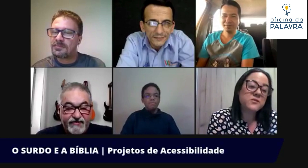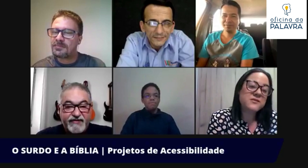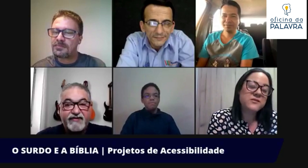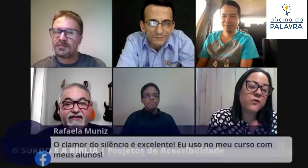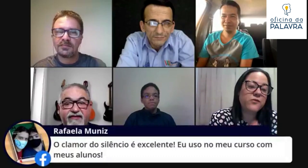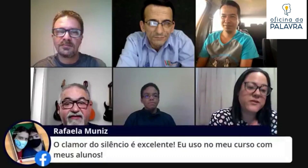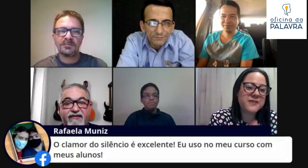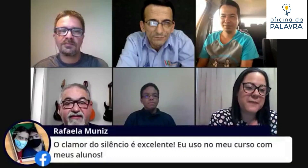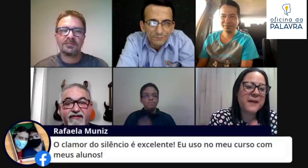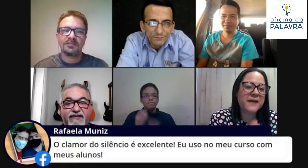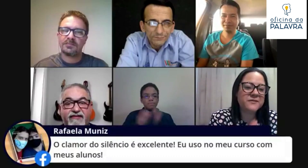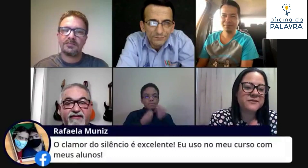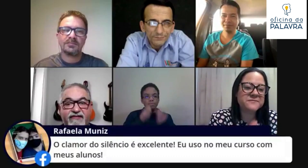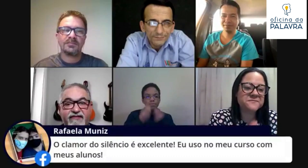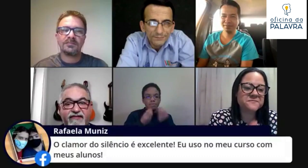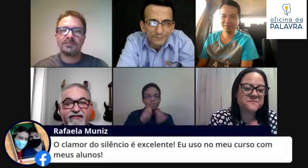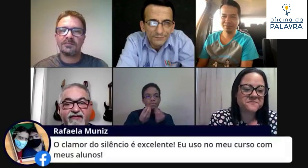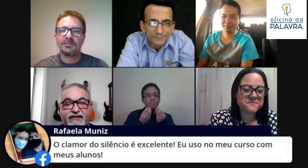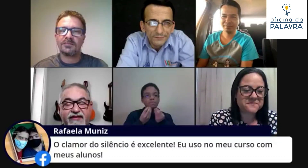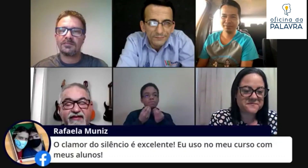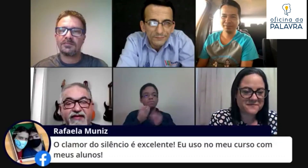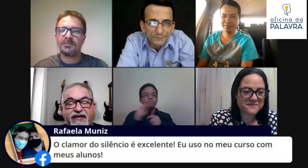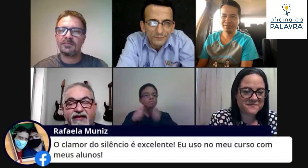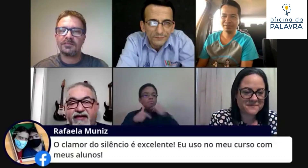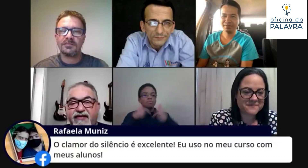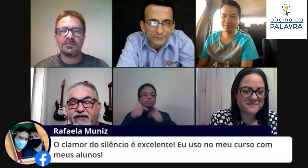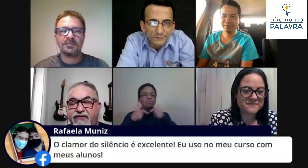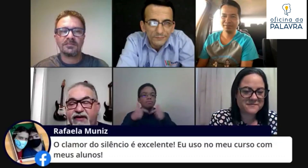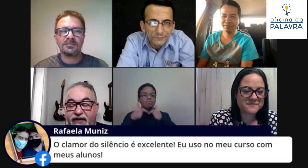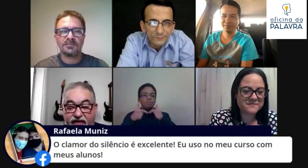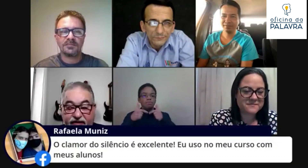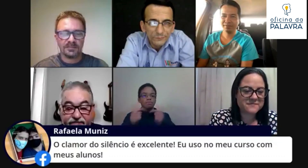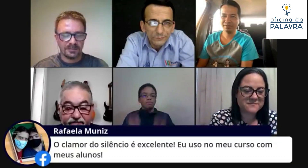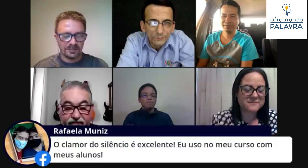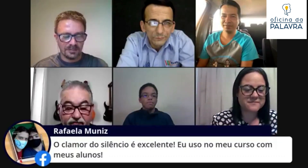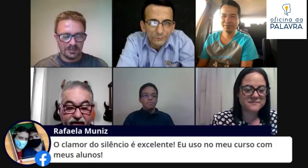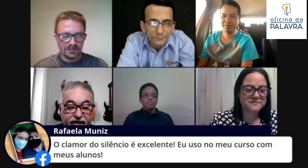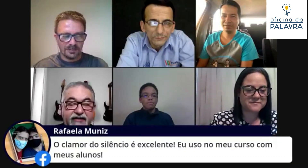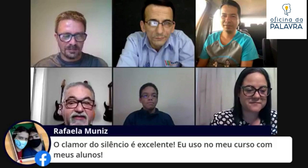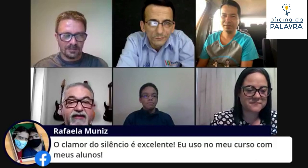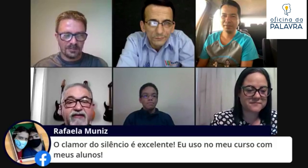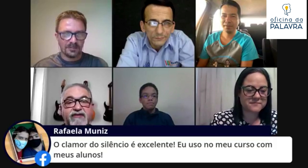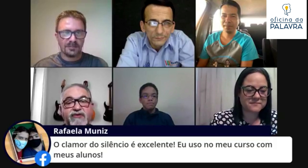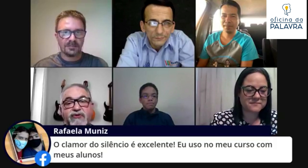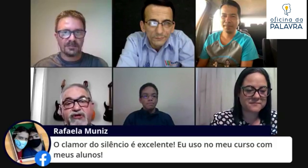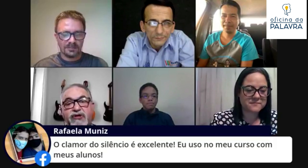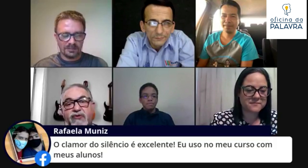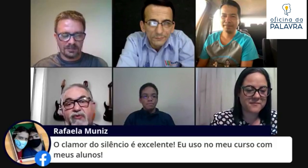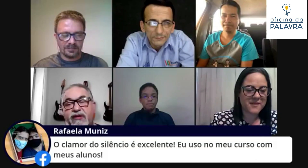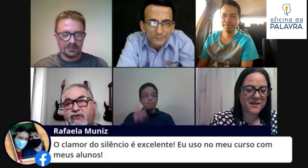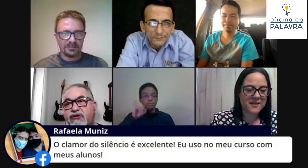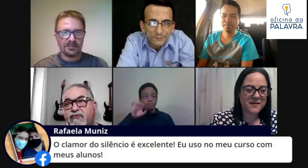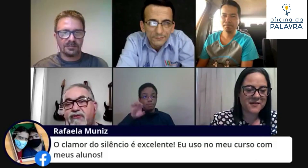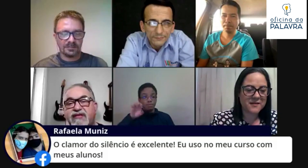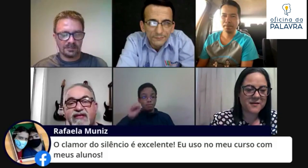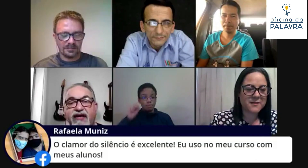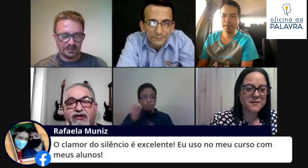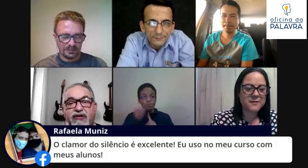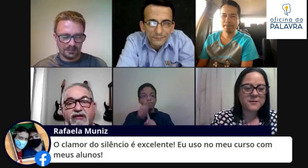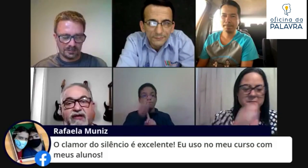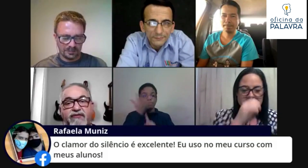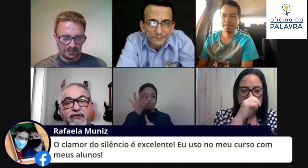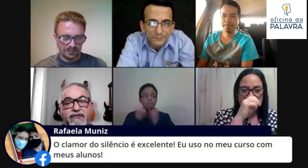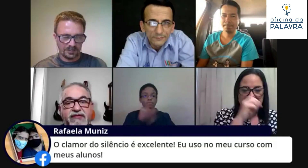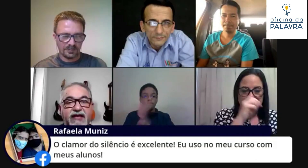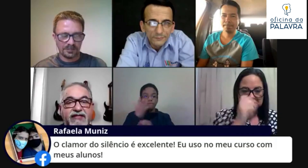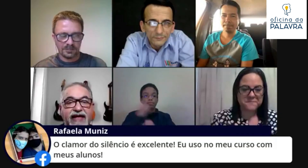tem sido desenvolvido esse trabalho, né? Então, o IES ele surgiu em